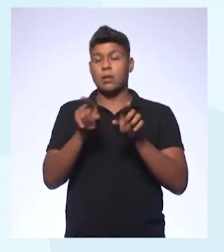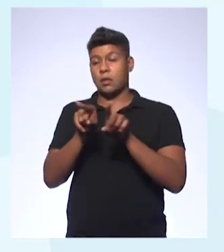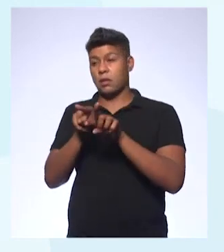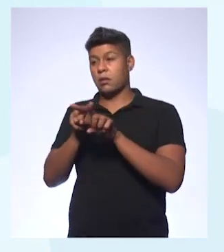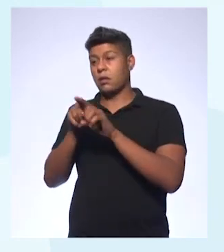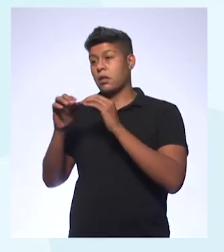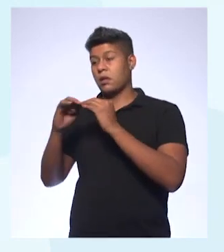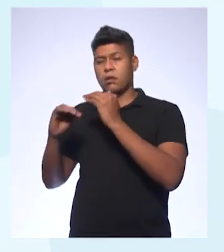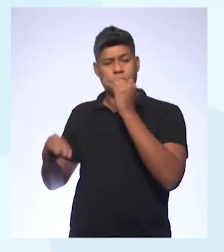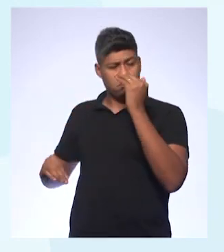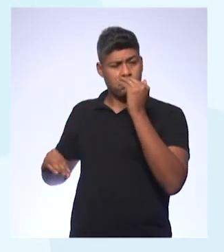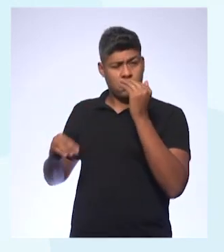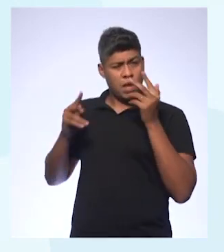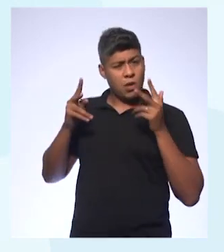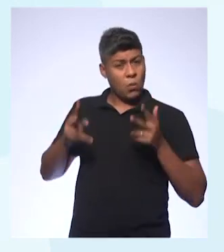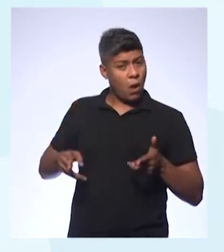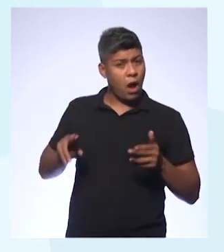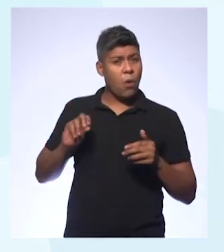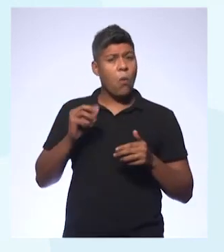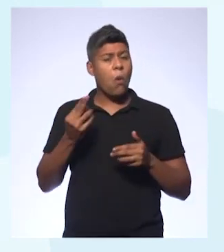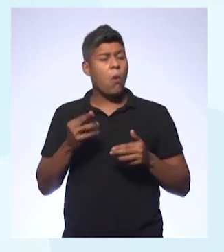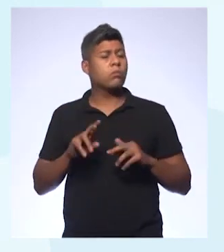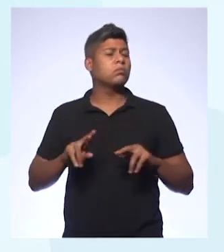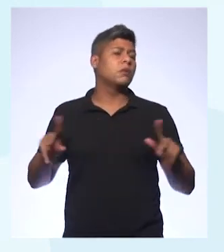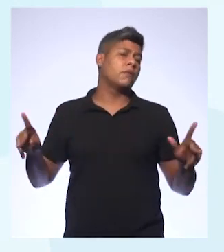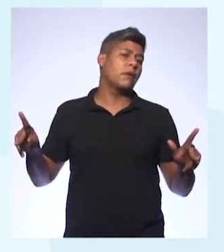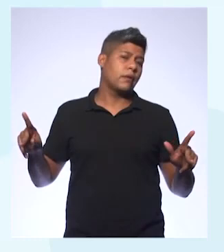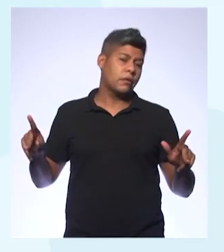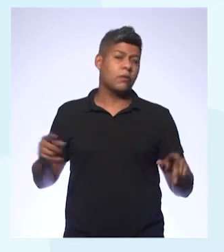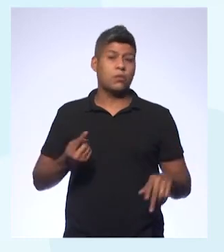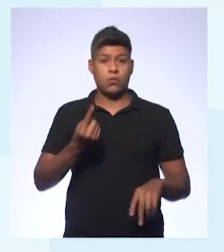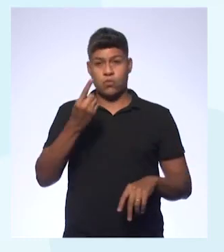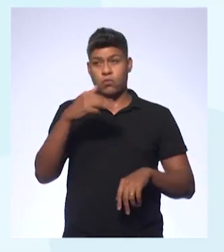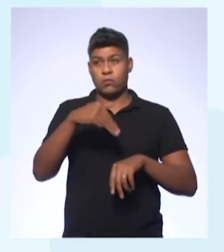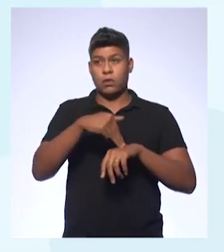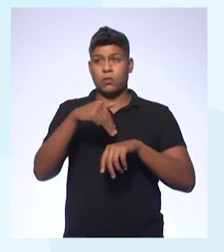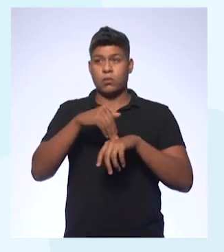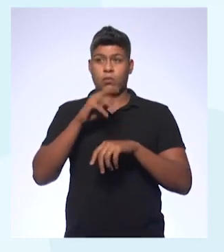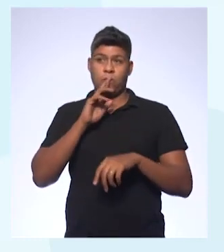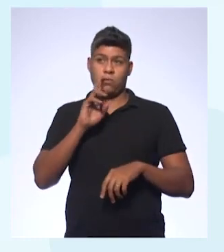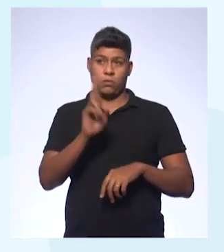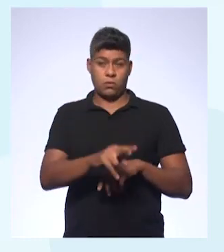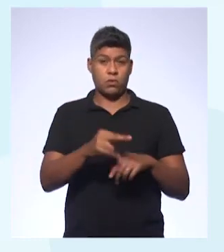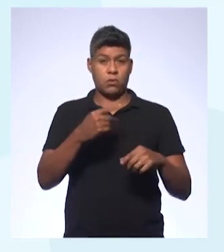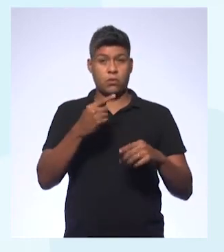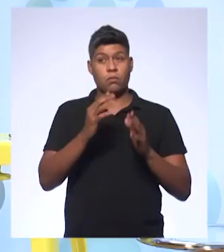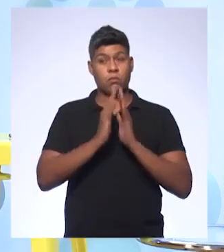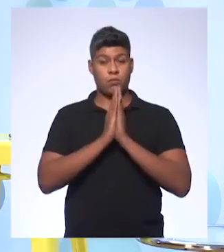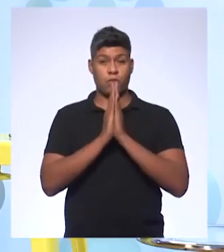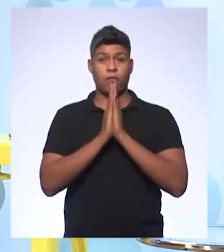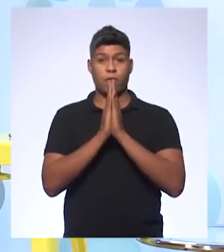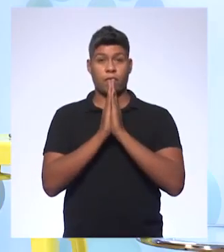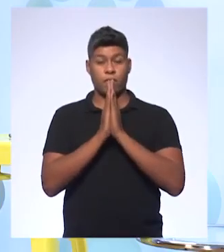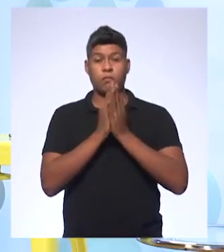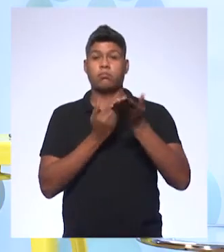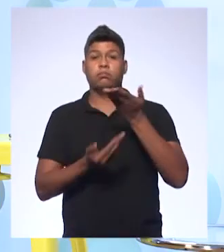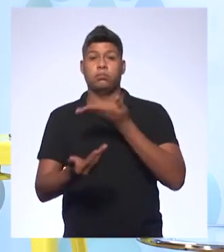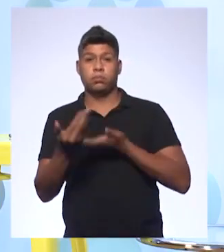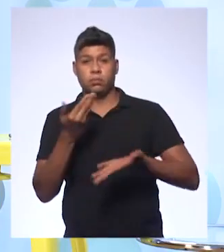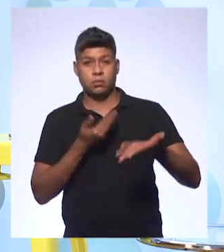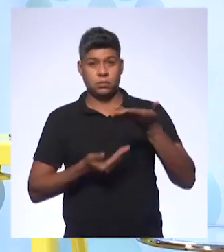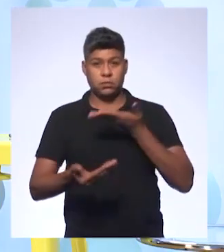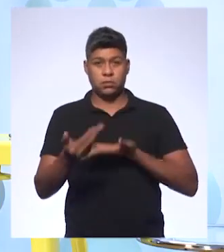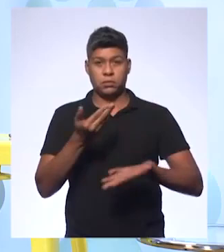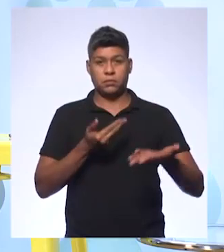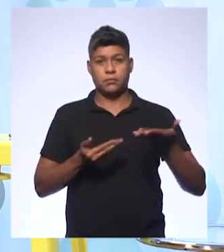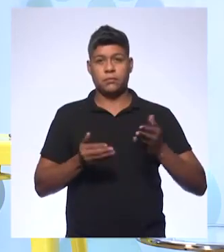desigualdade? Eles representam a mesma coisa? Nós vamos dar 1 minuto para responder, porque vocês... E, por favor, interajam, se